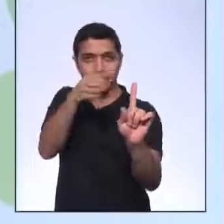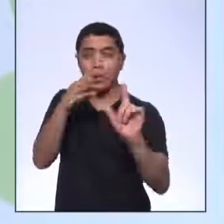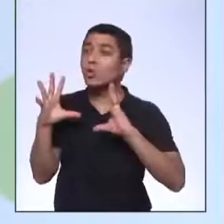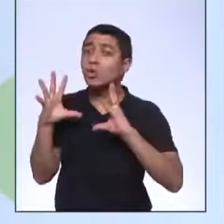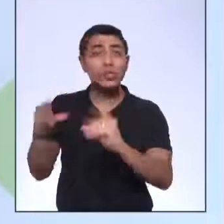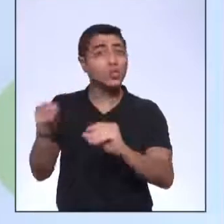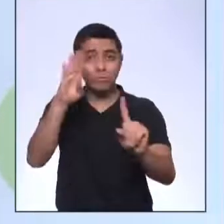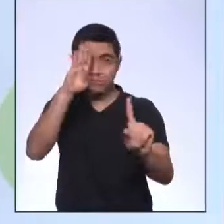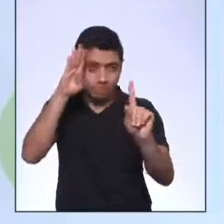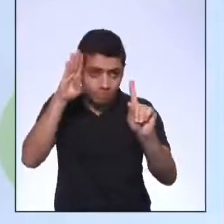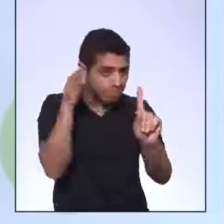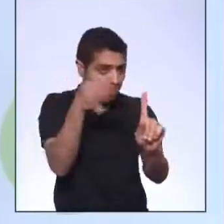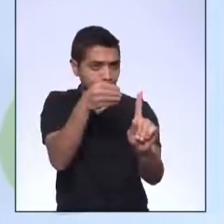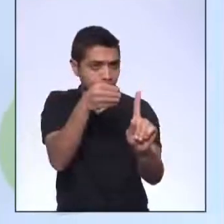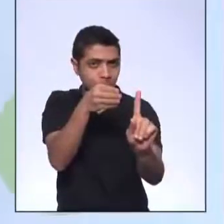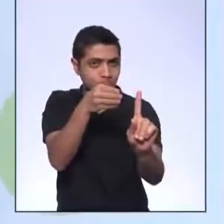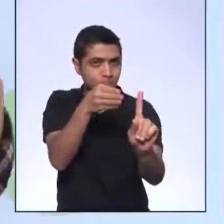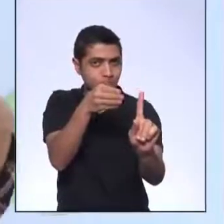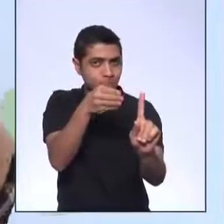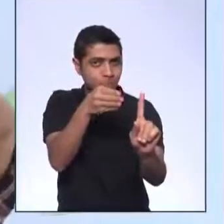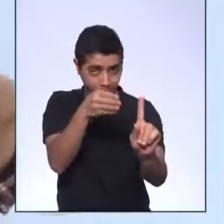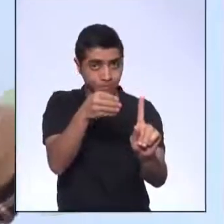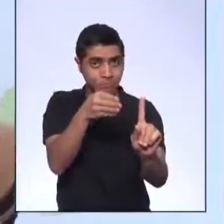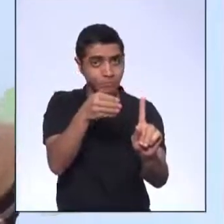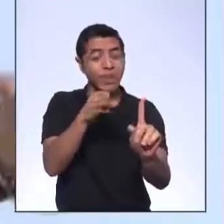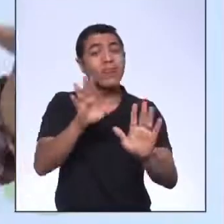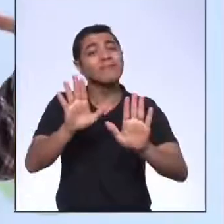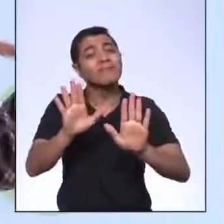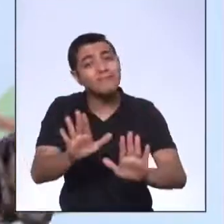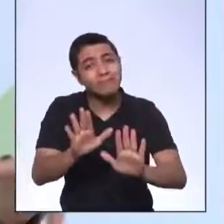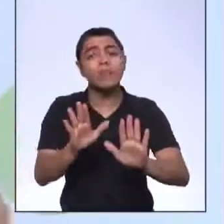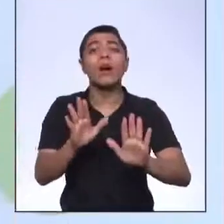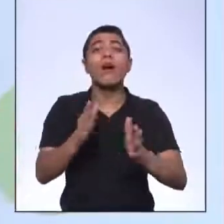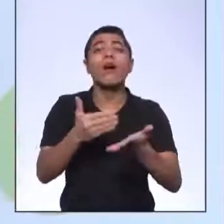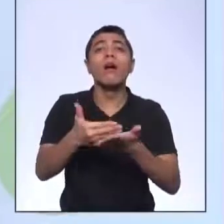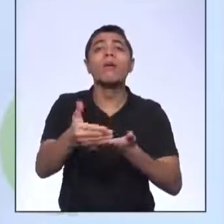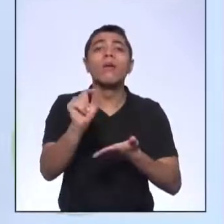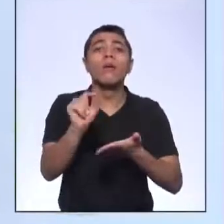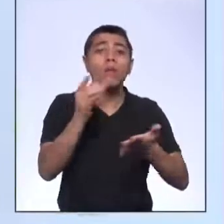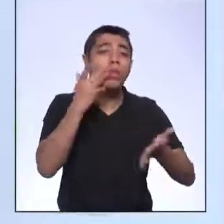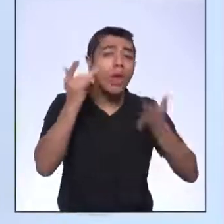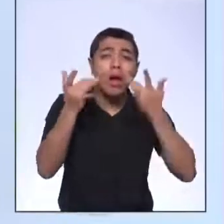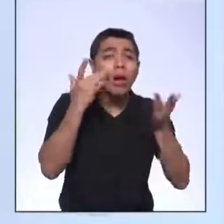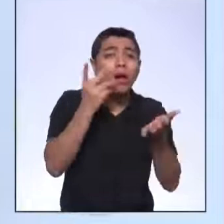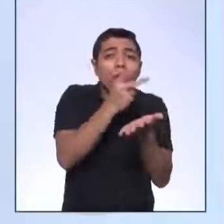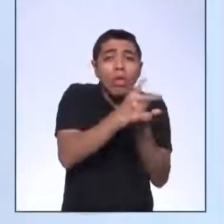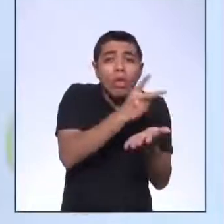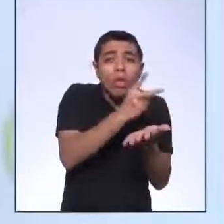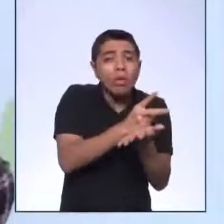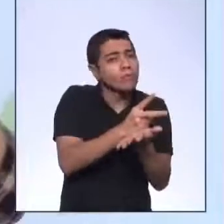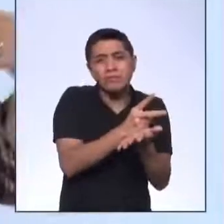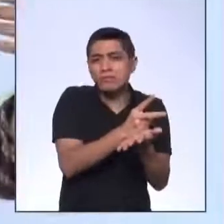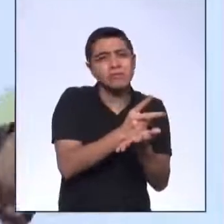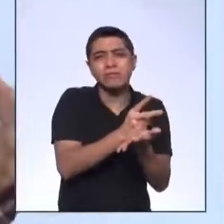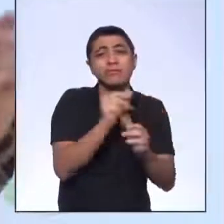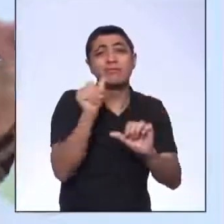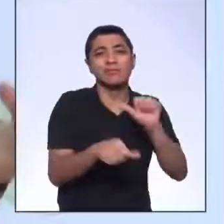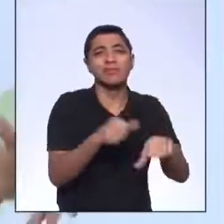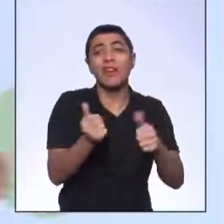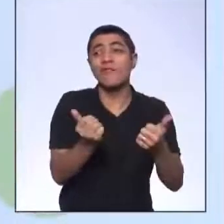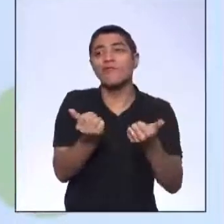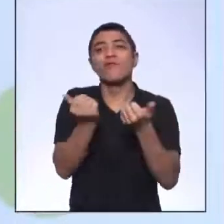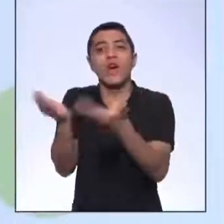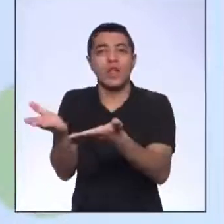de um espaço menor como espaço do palco italiano do teatro convencional e leva isso para a rua ou para o estrutura de